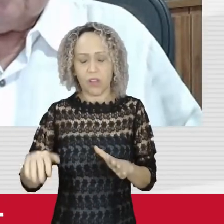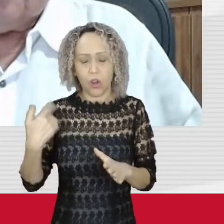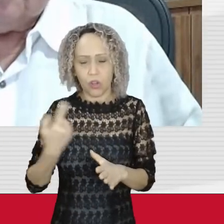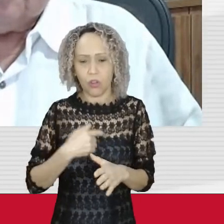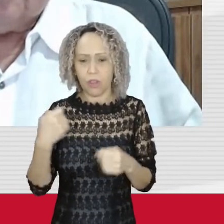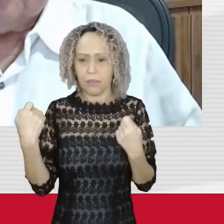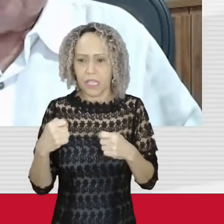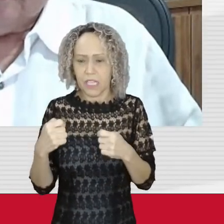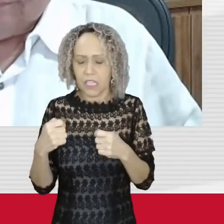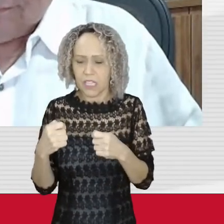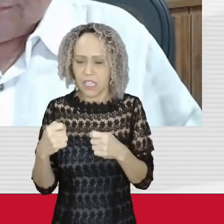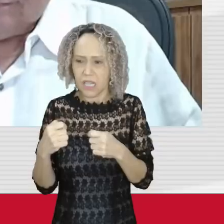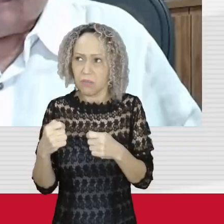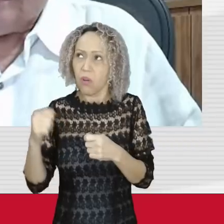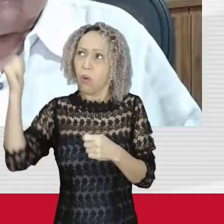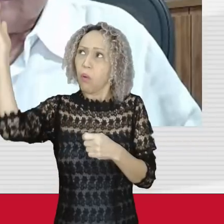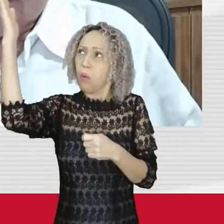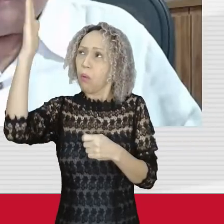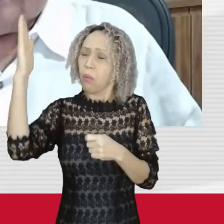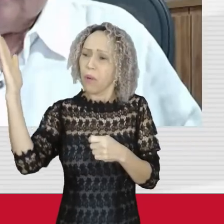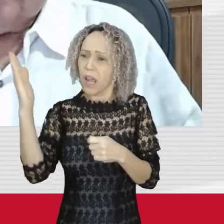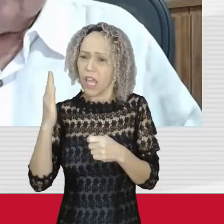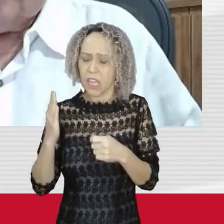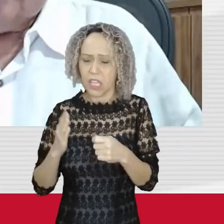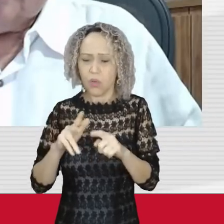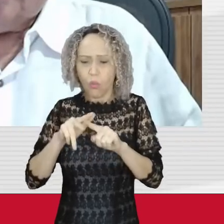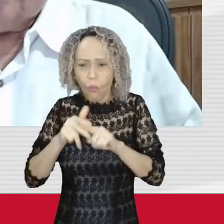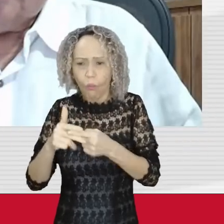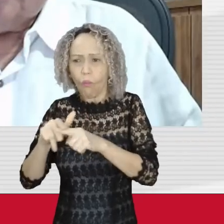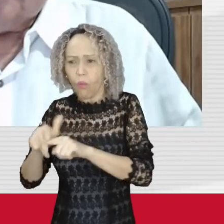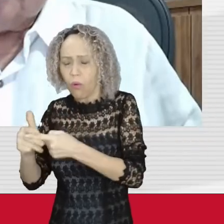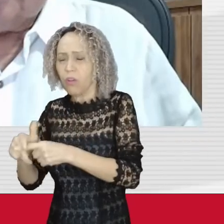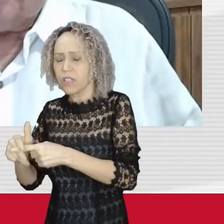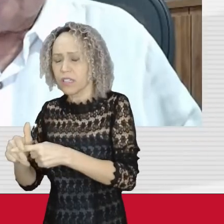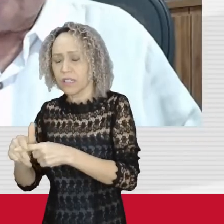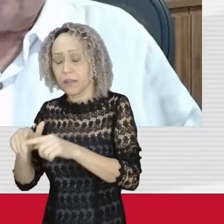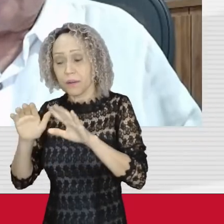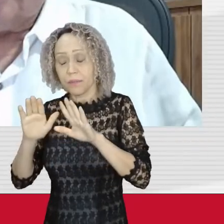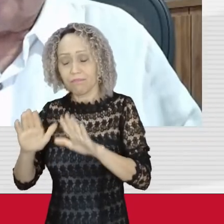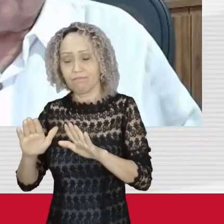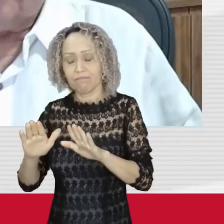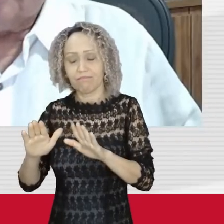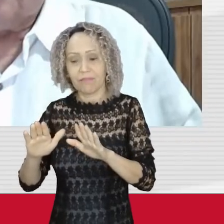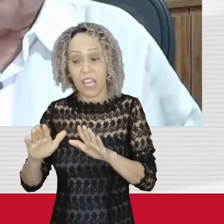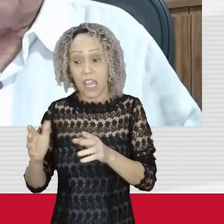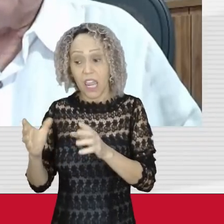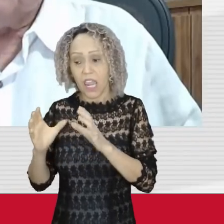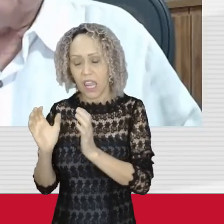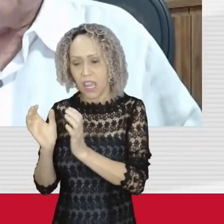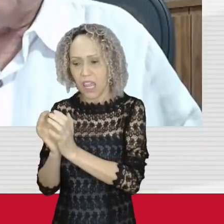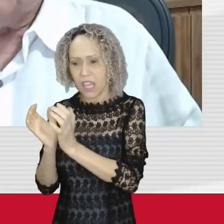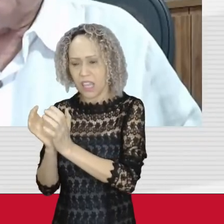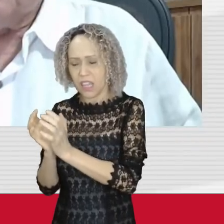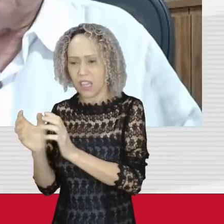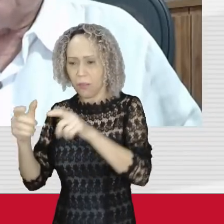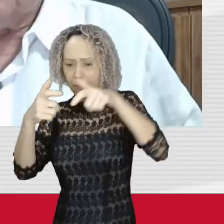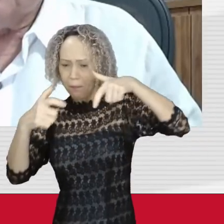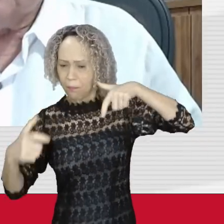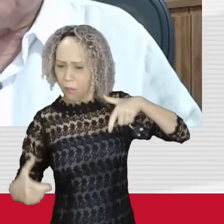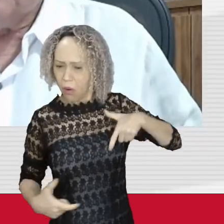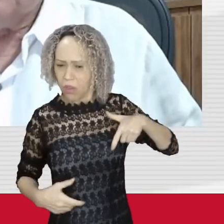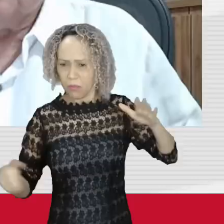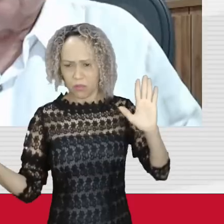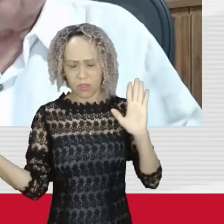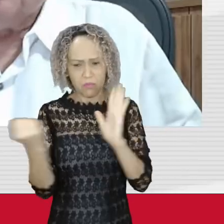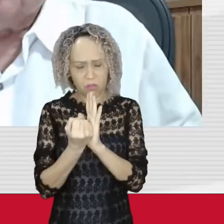posse ela é muito simbólica. Mas para essa reconstrução acontecer, nós vamos precisar de uma força-tarefa.